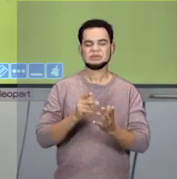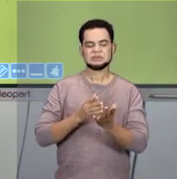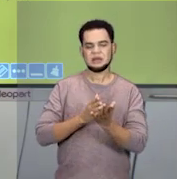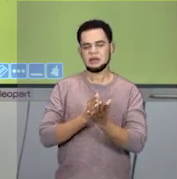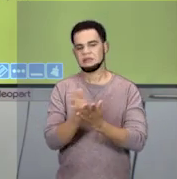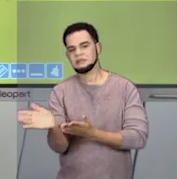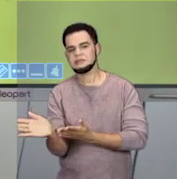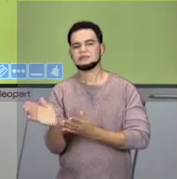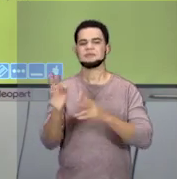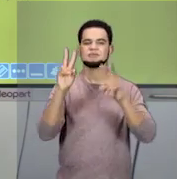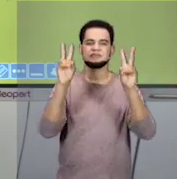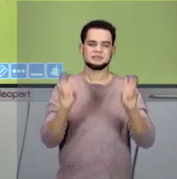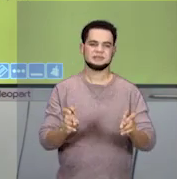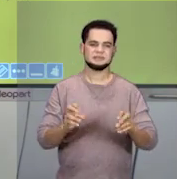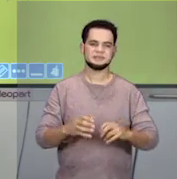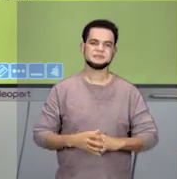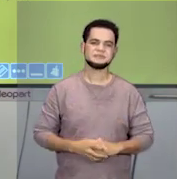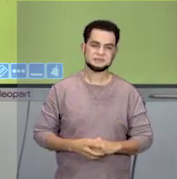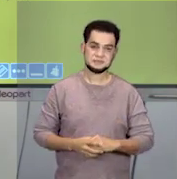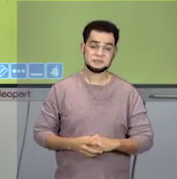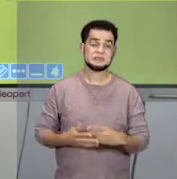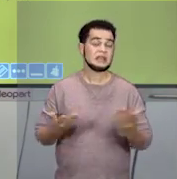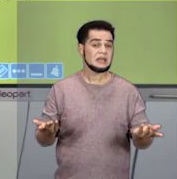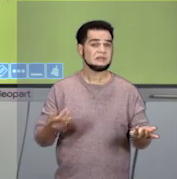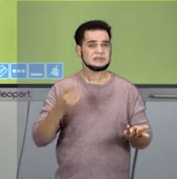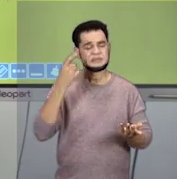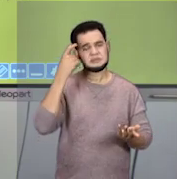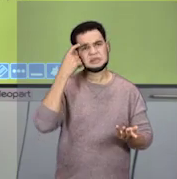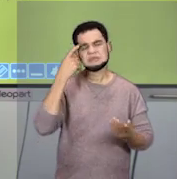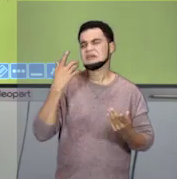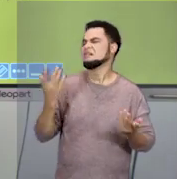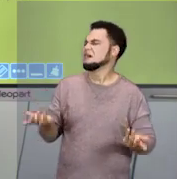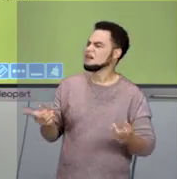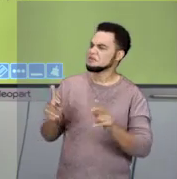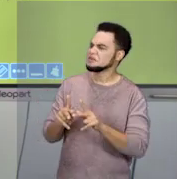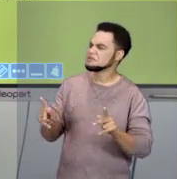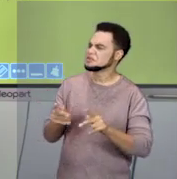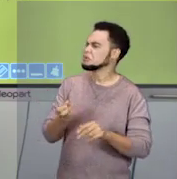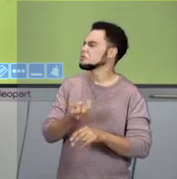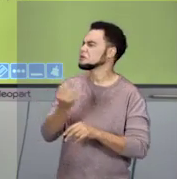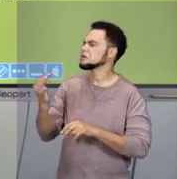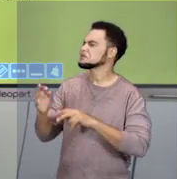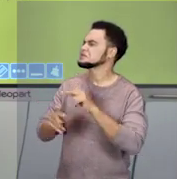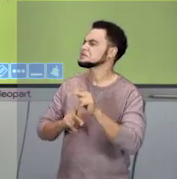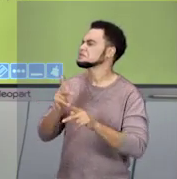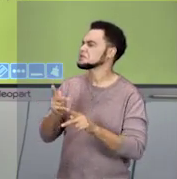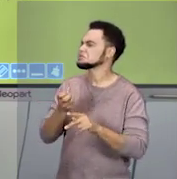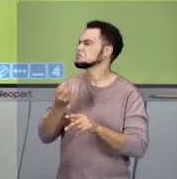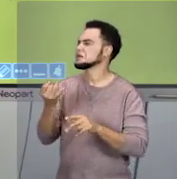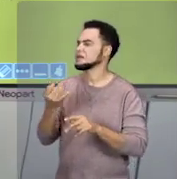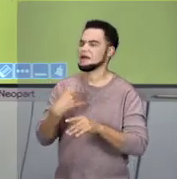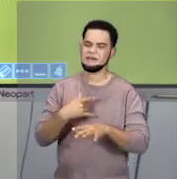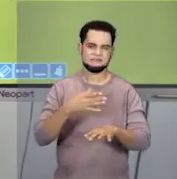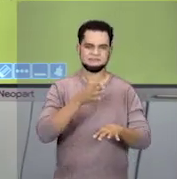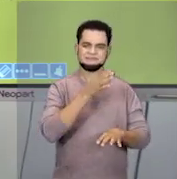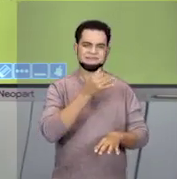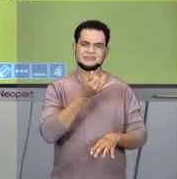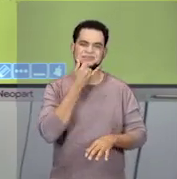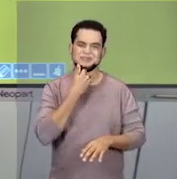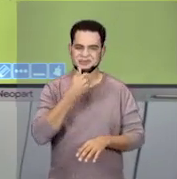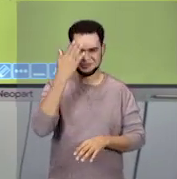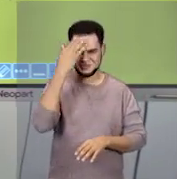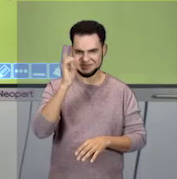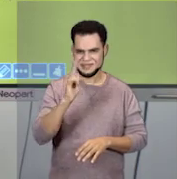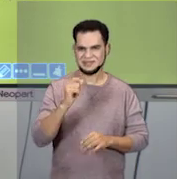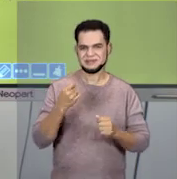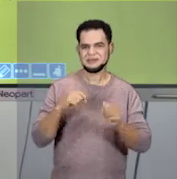fugiram do tema. E aí você me pergunta, professor, quantas pessoas então fugiram do tema? Ah, eu não sei, né, gente? Aí vocês vão ter que perguntar ao